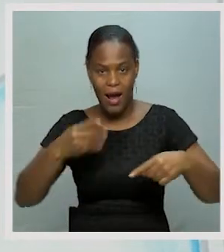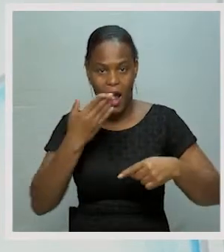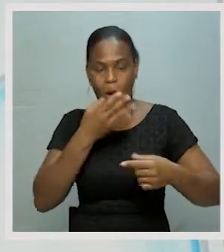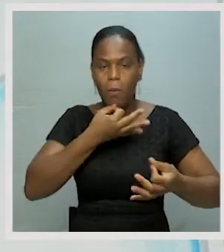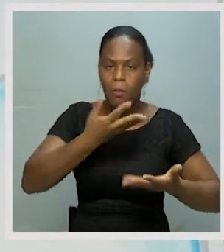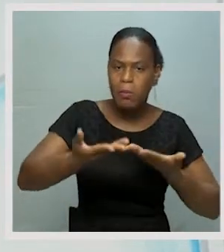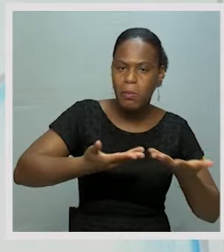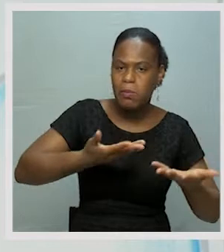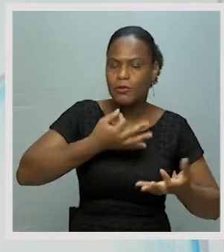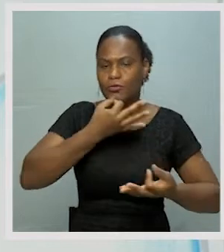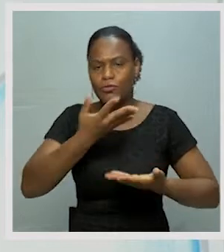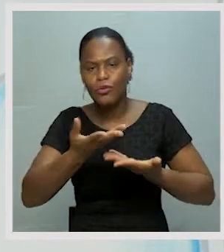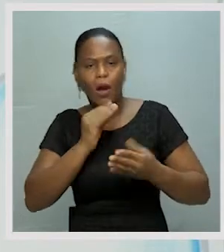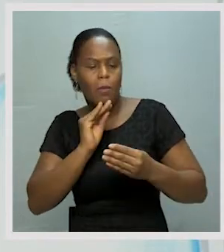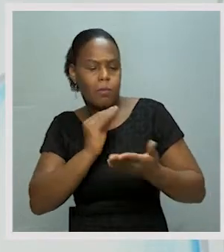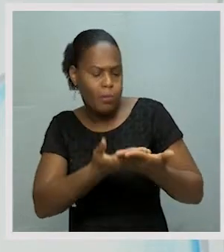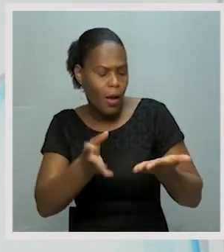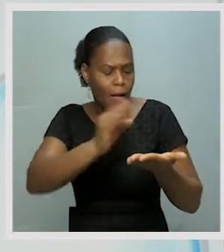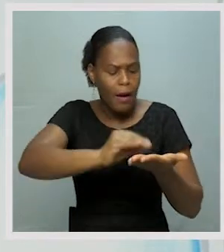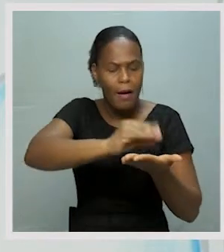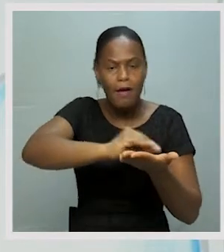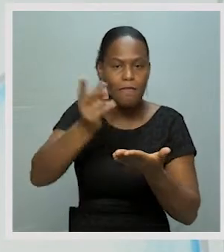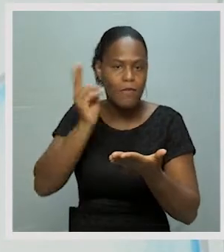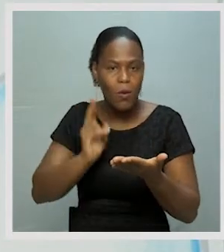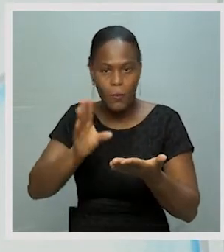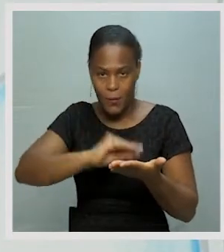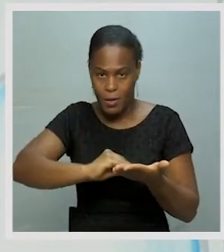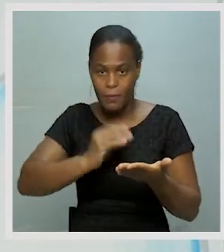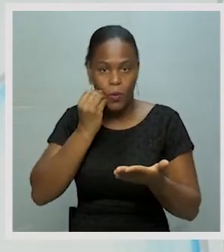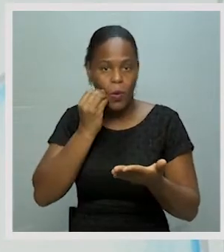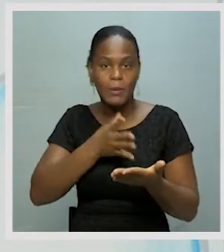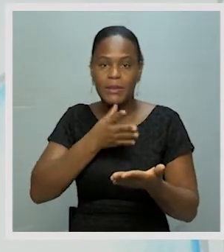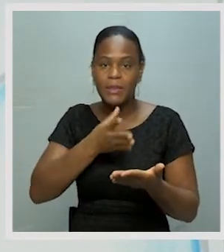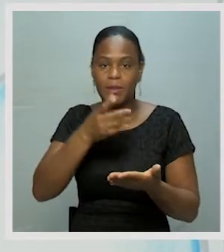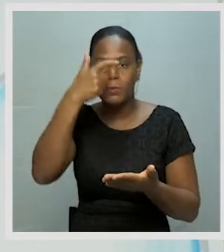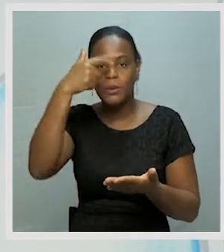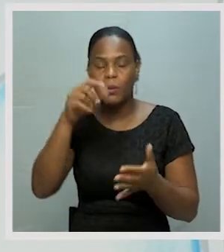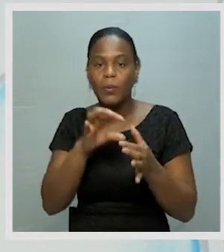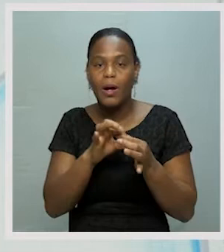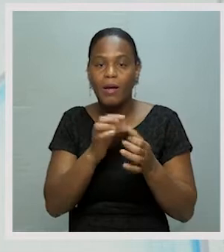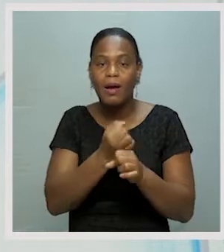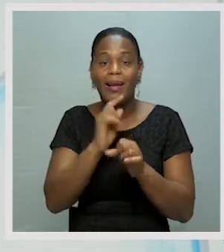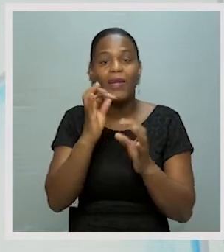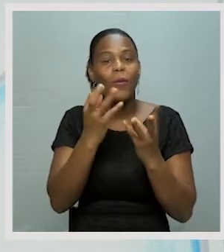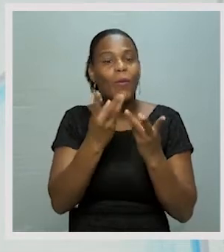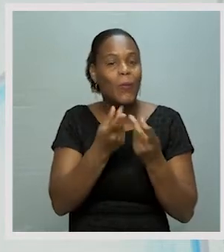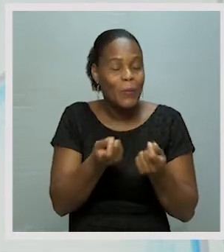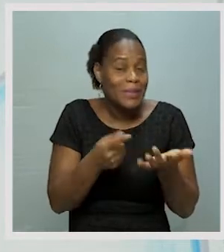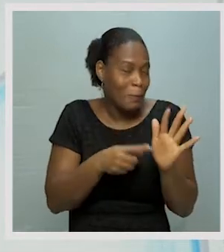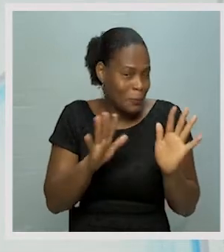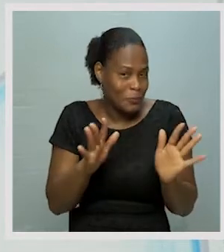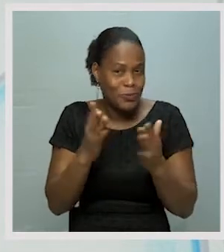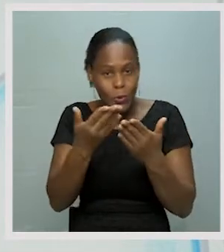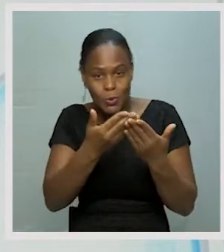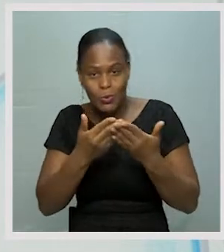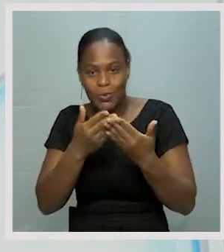para acréscimo, acrescentar valor, como dizem o pessoal da economia, acrescentar valor ao nosso estudo, aos nossos